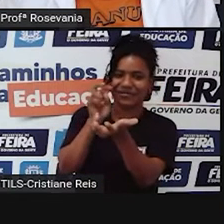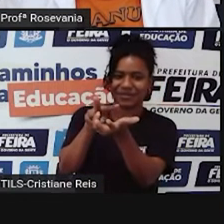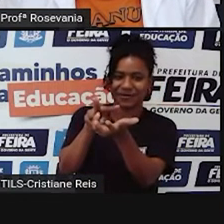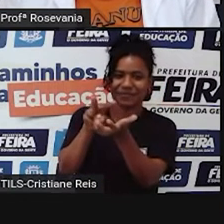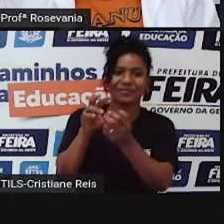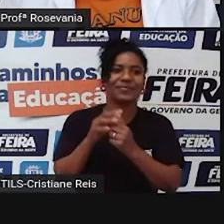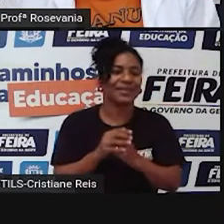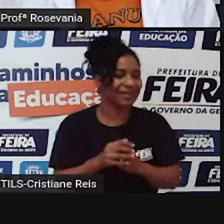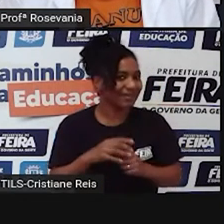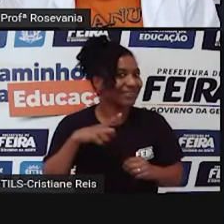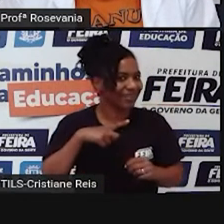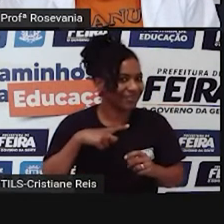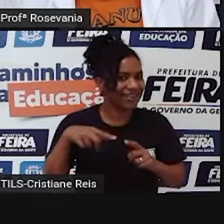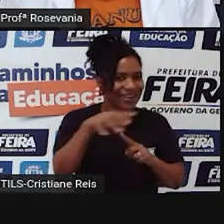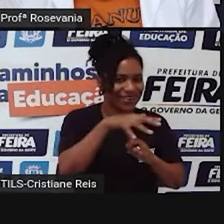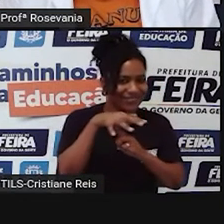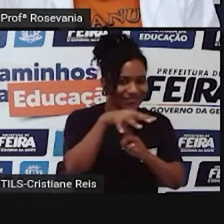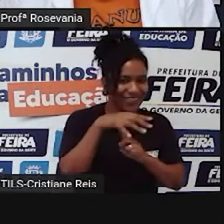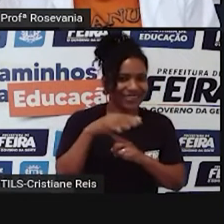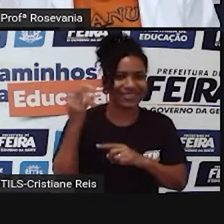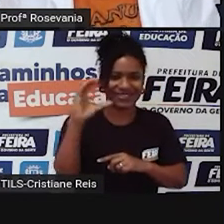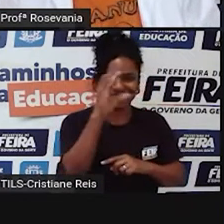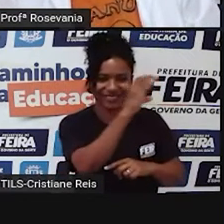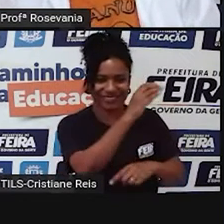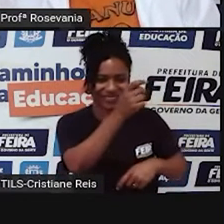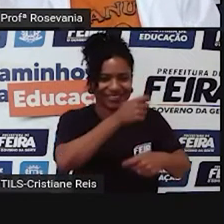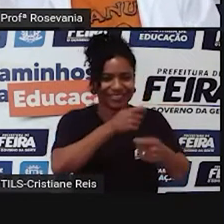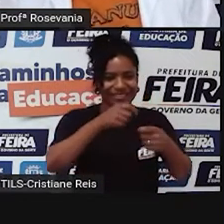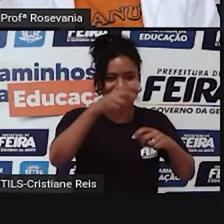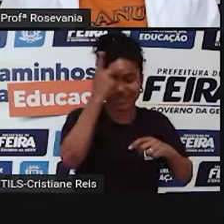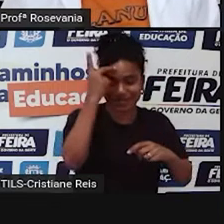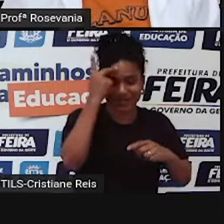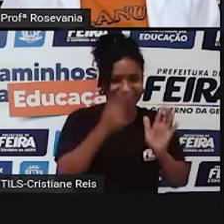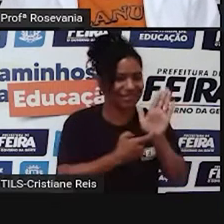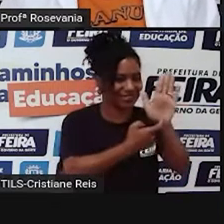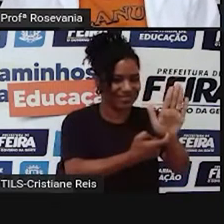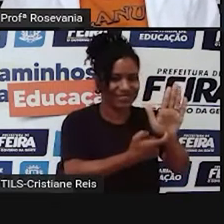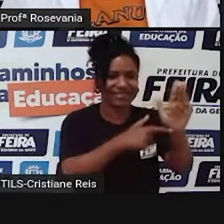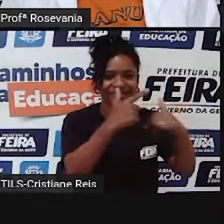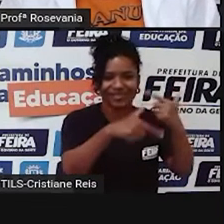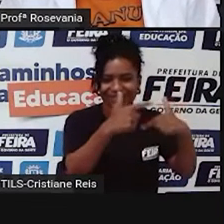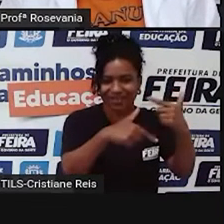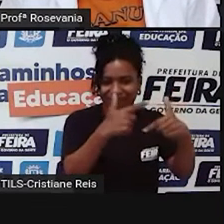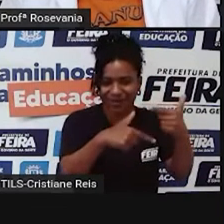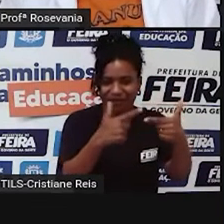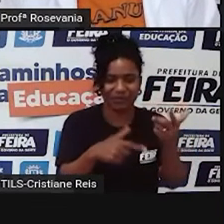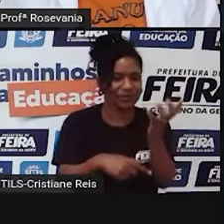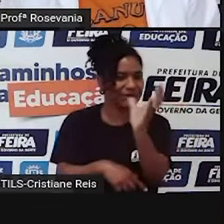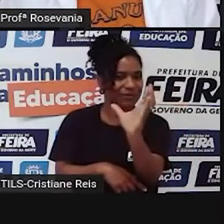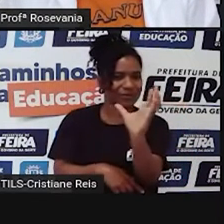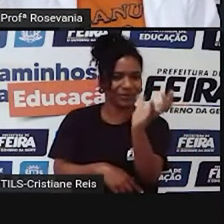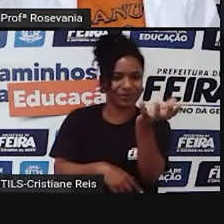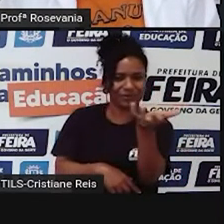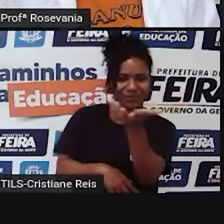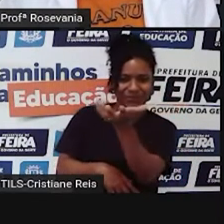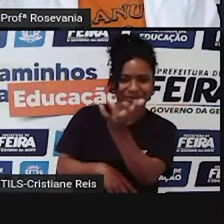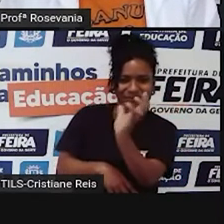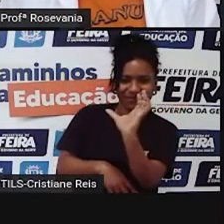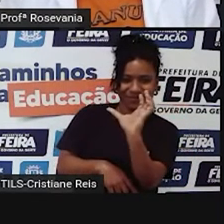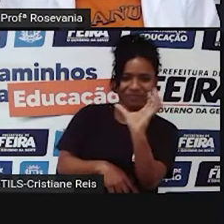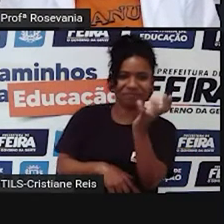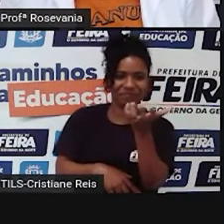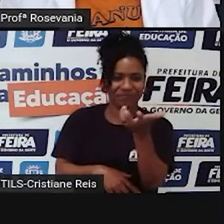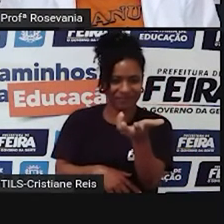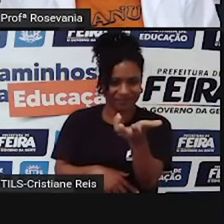da escola, quase sempre tem a turma que apresenta algum tipo de holografia. Aqui nesse caso